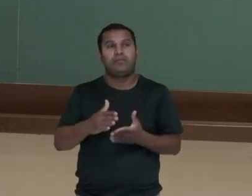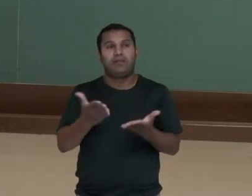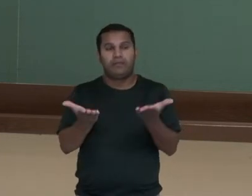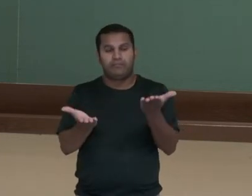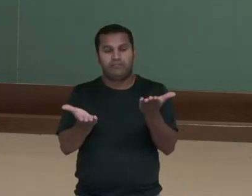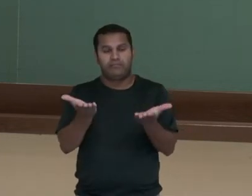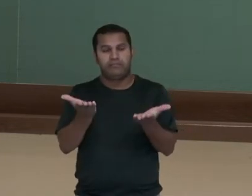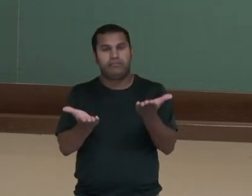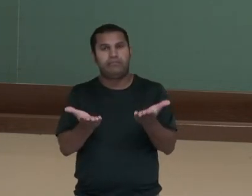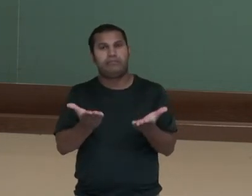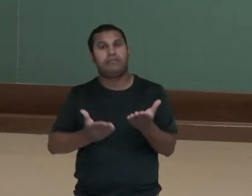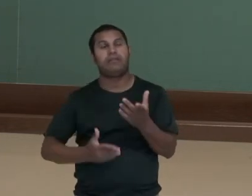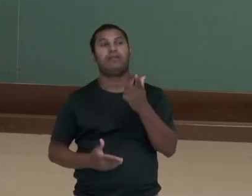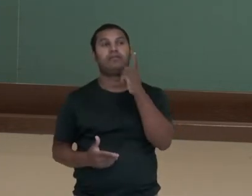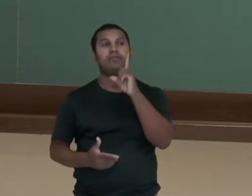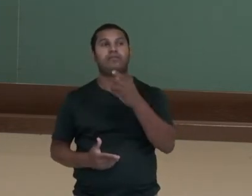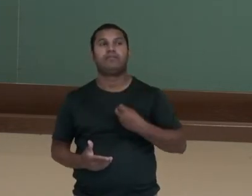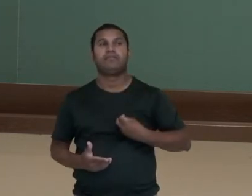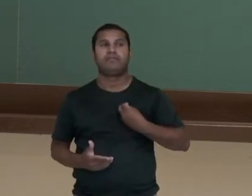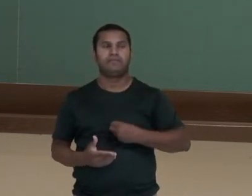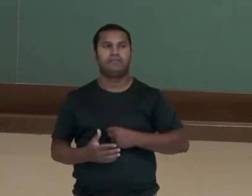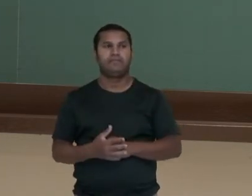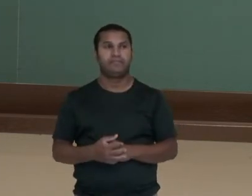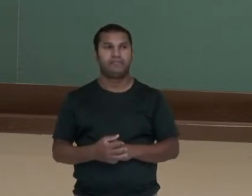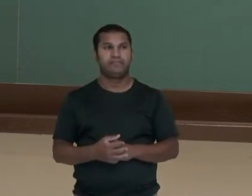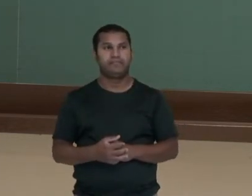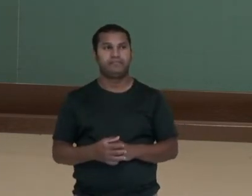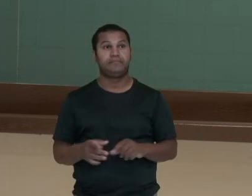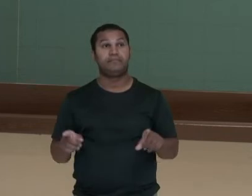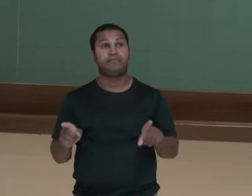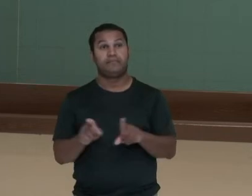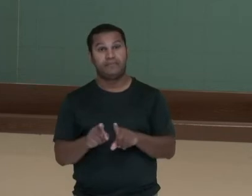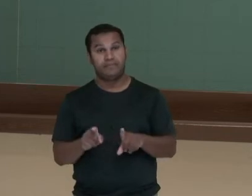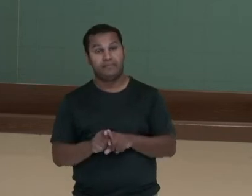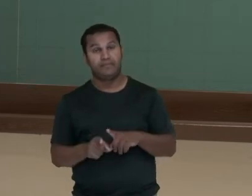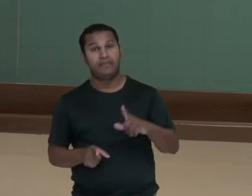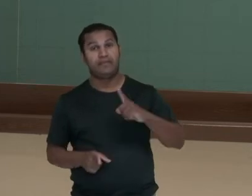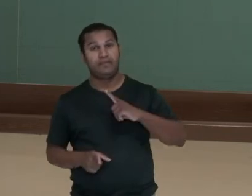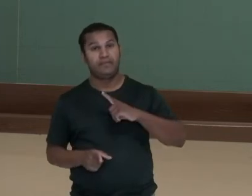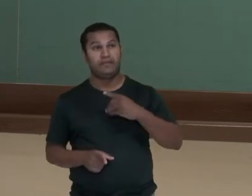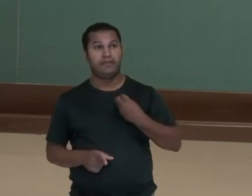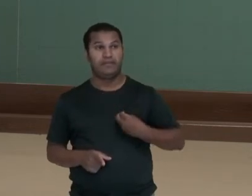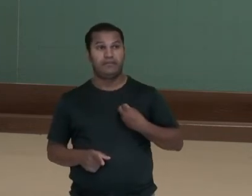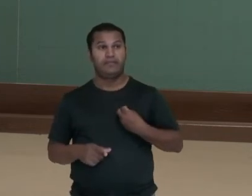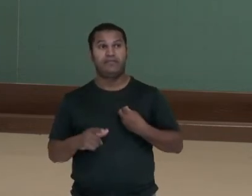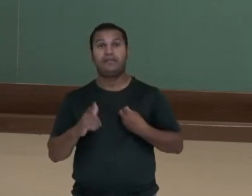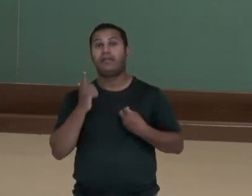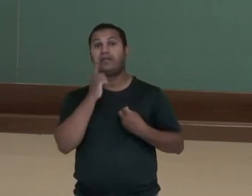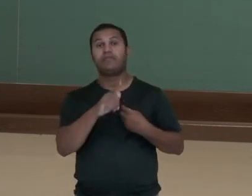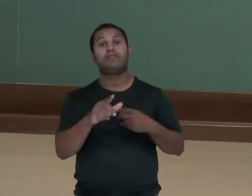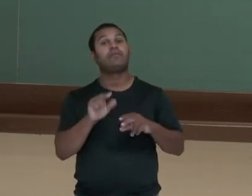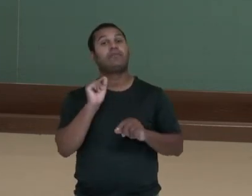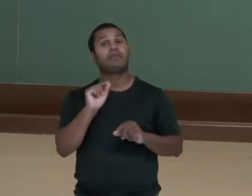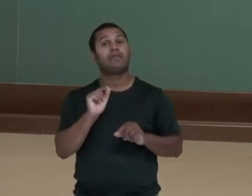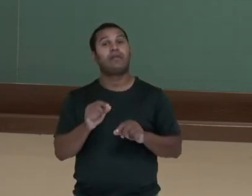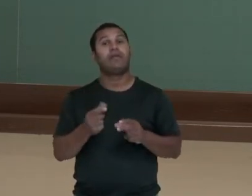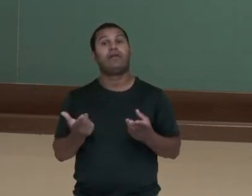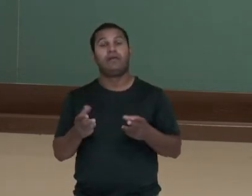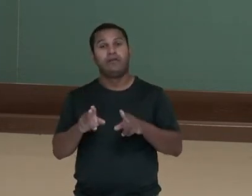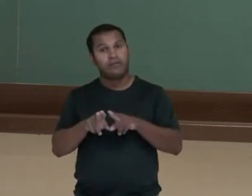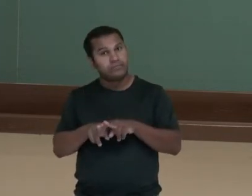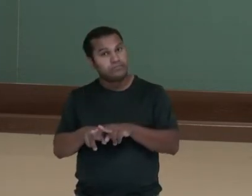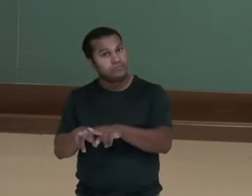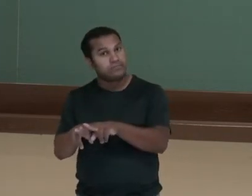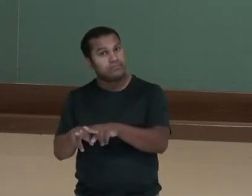de reprodução, que é a capacidade de garantir a continuidade da espécie. Essa reprodução pode